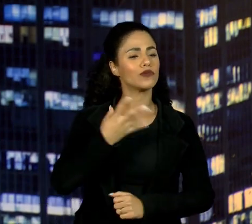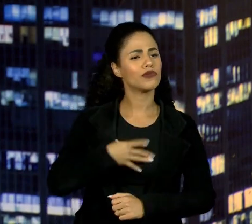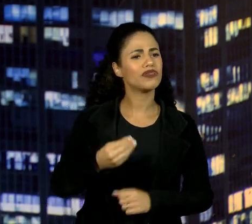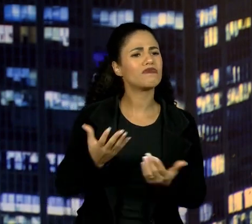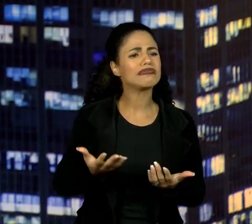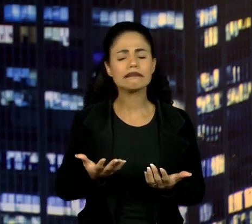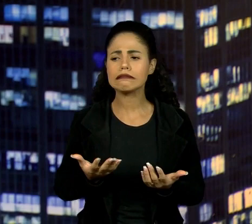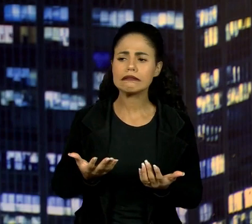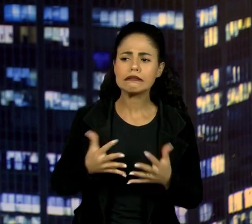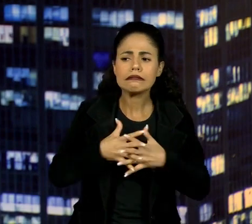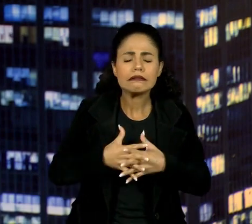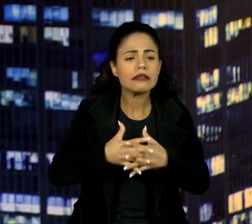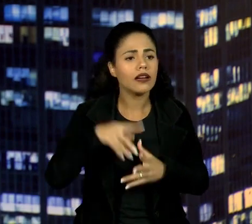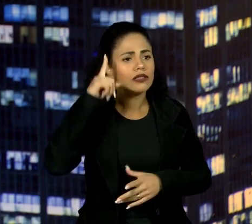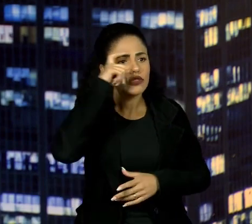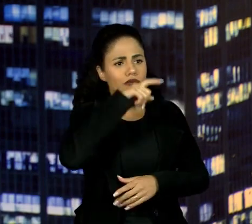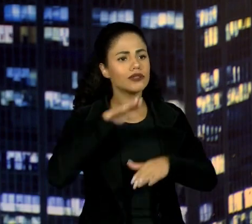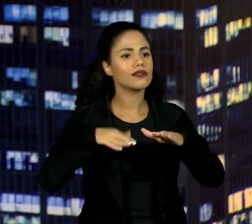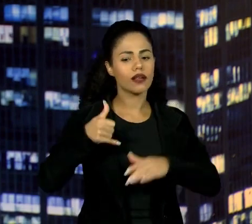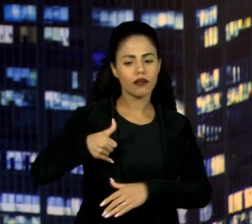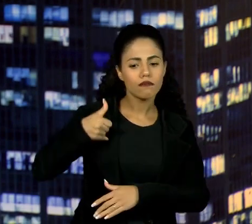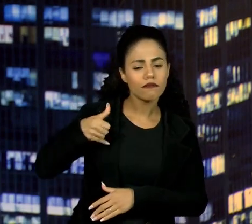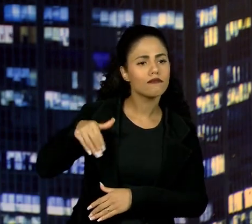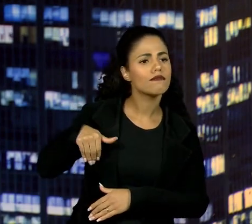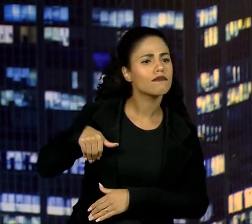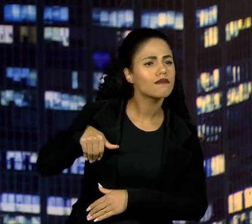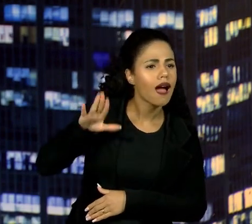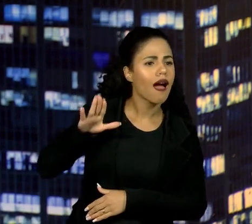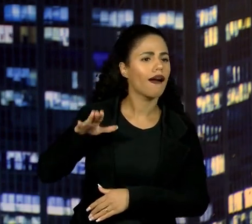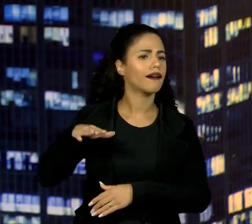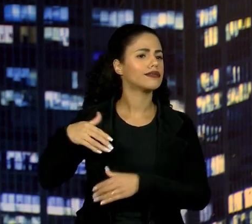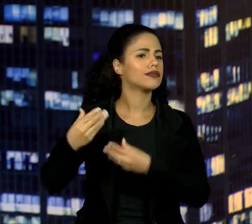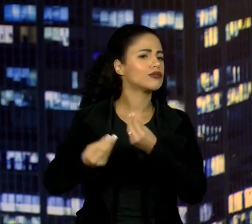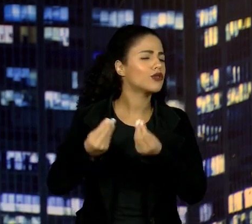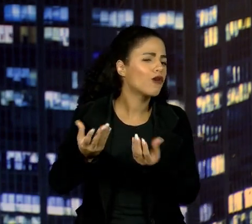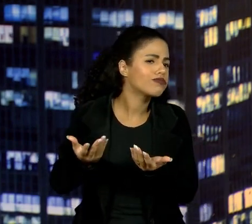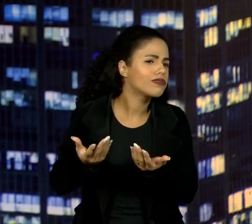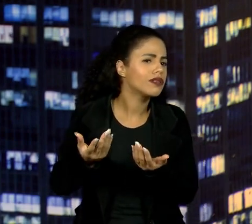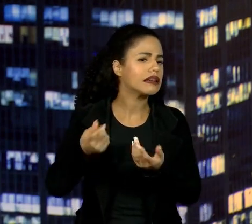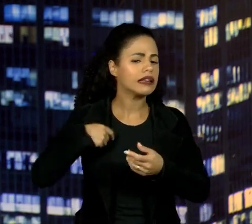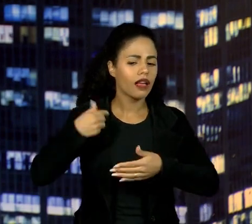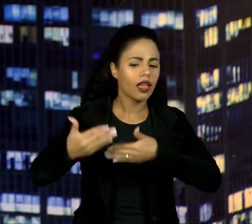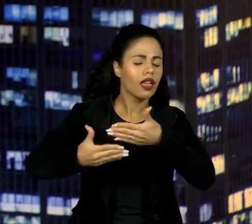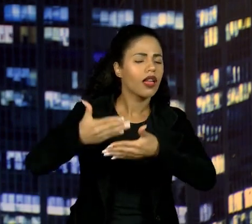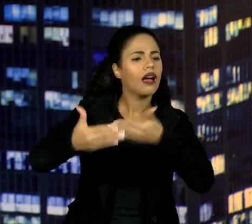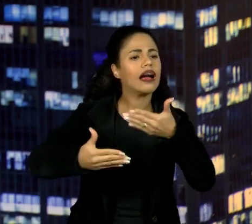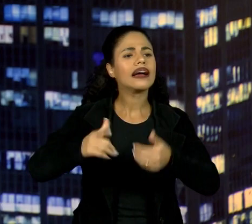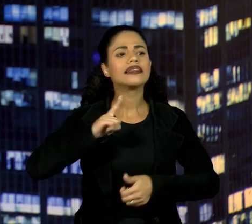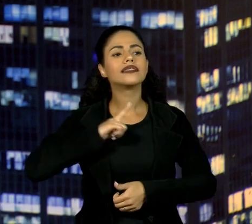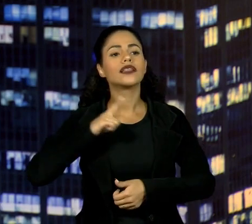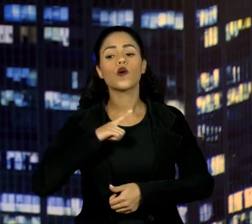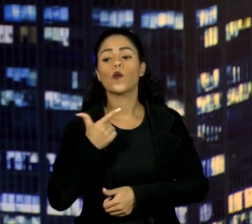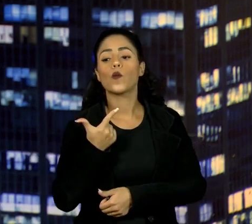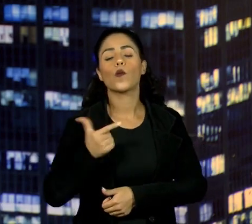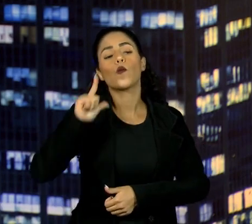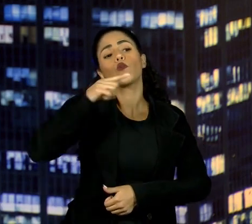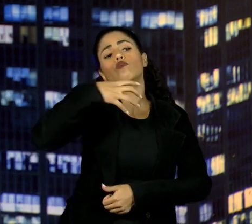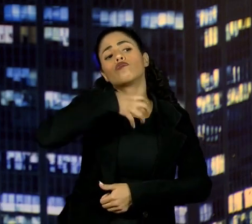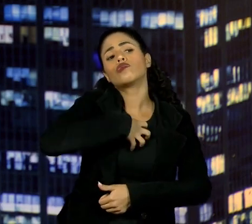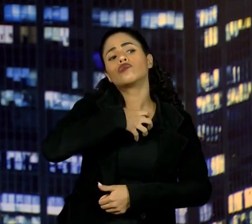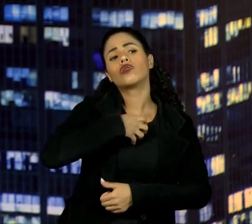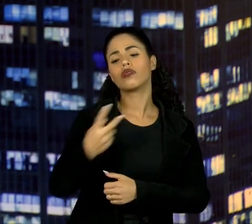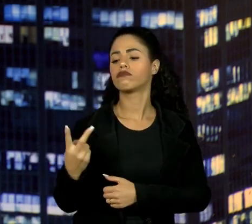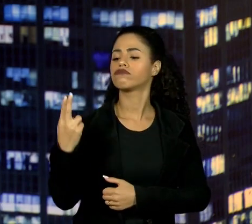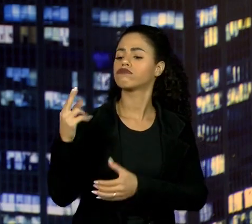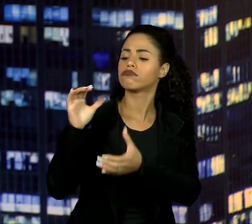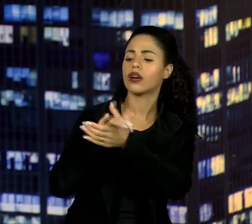né? Às vezes porque essa mulher está mais velha, ela quis adiar esse segundo filho, né? Existem formas desse